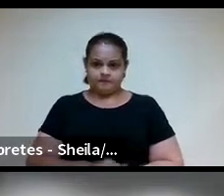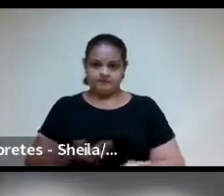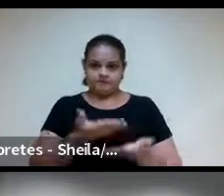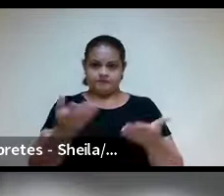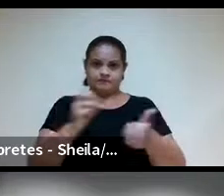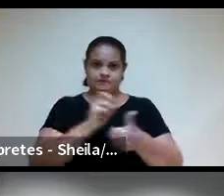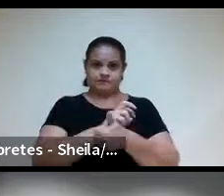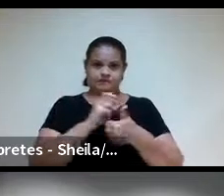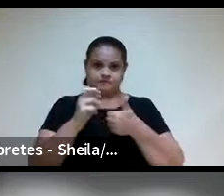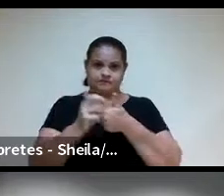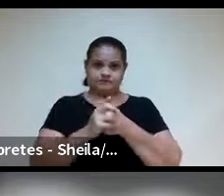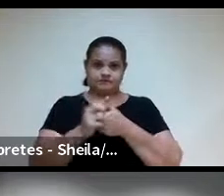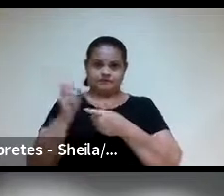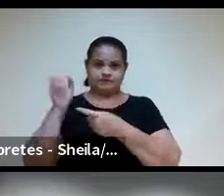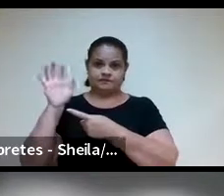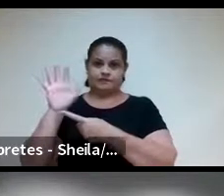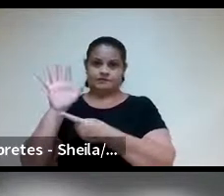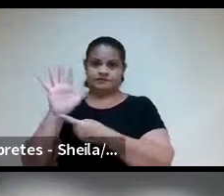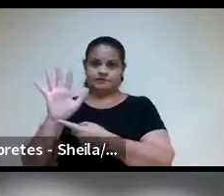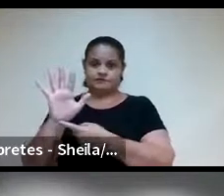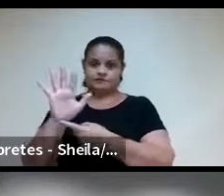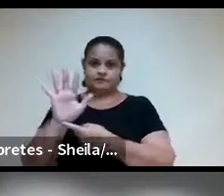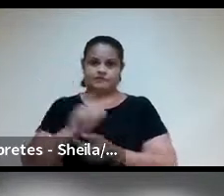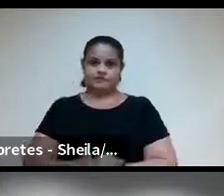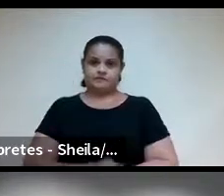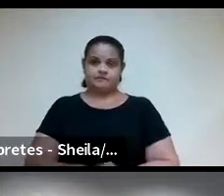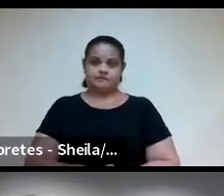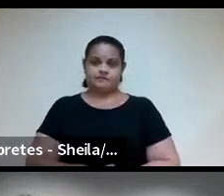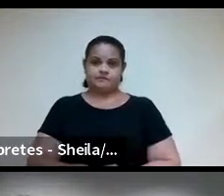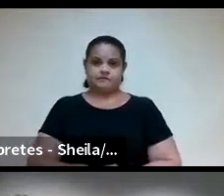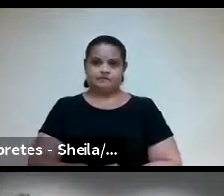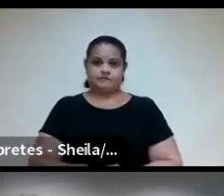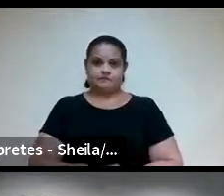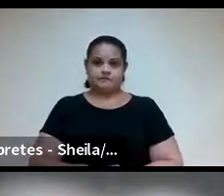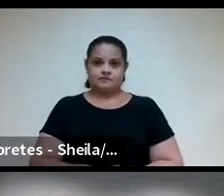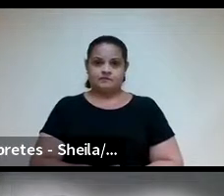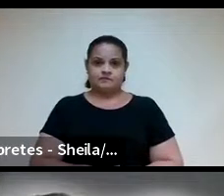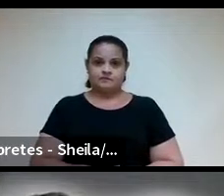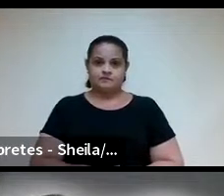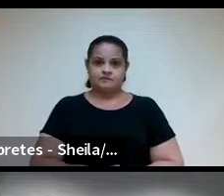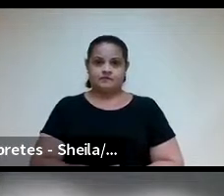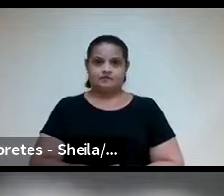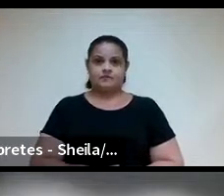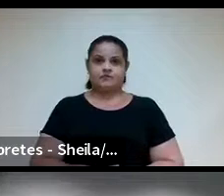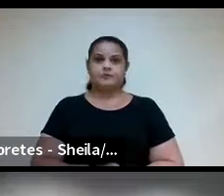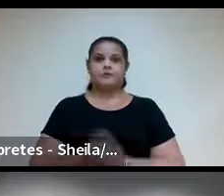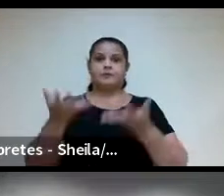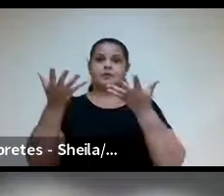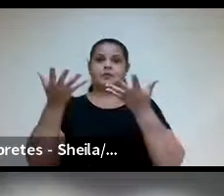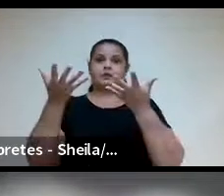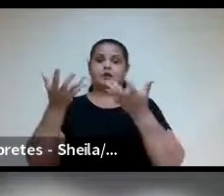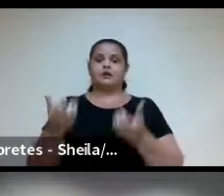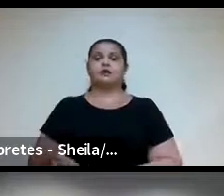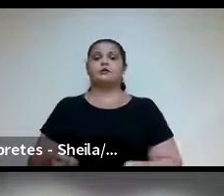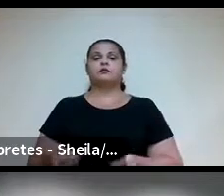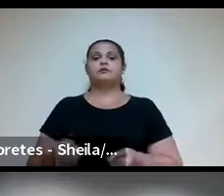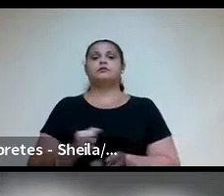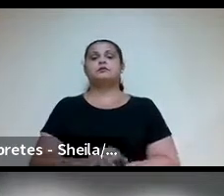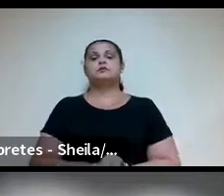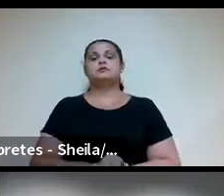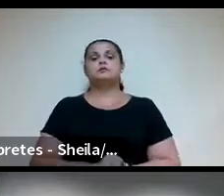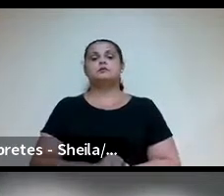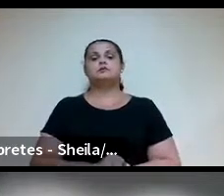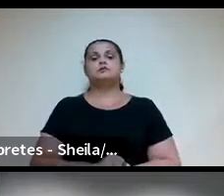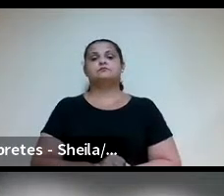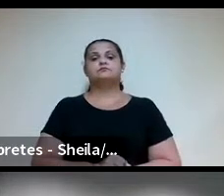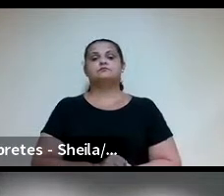preliminares apresentadas agora. Alguma manifestação em contrário? Aprovada no termo em que Vossa